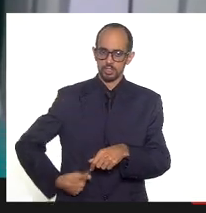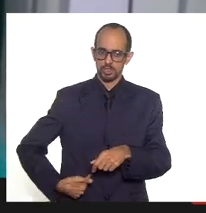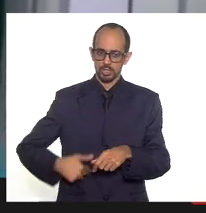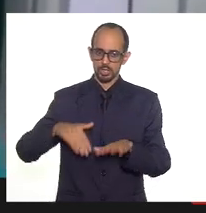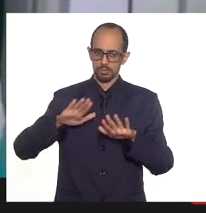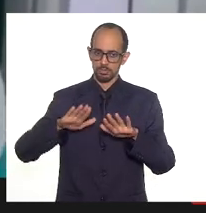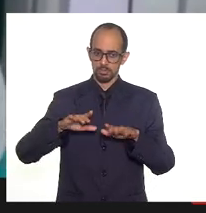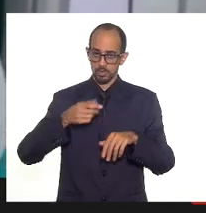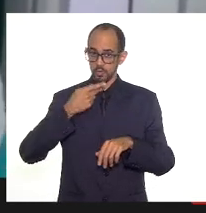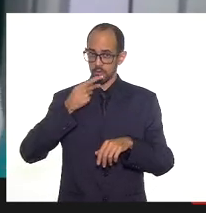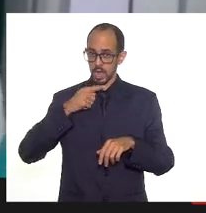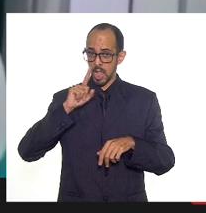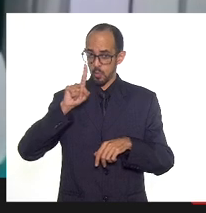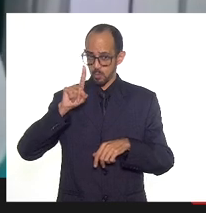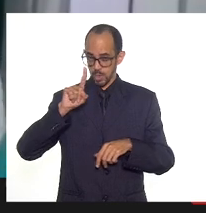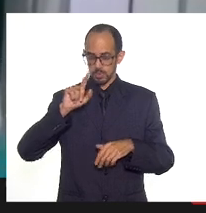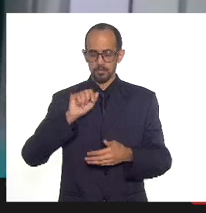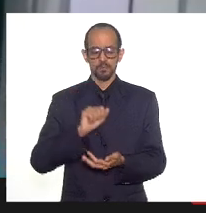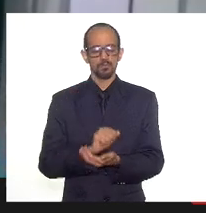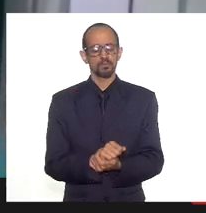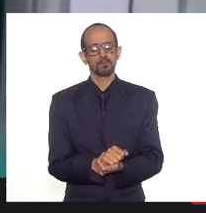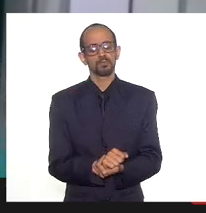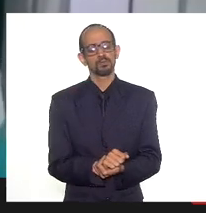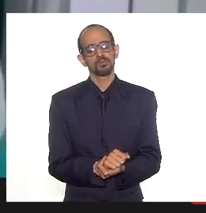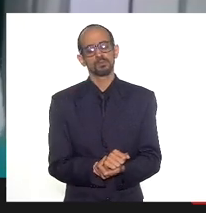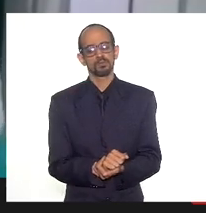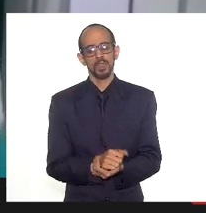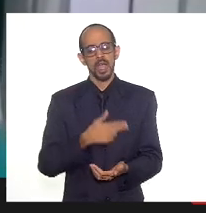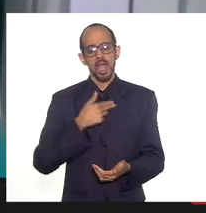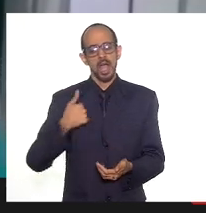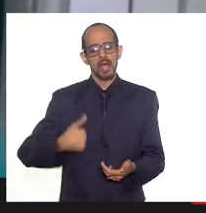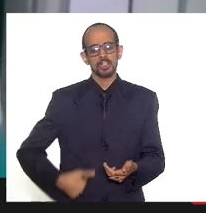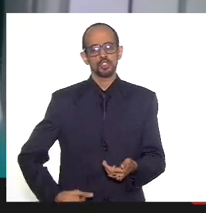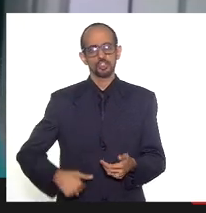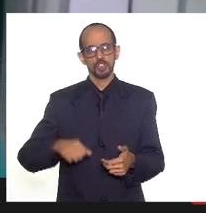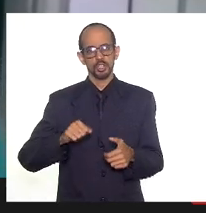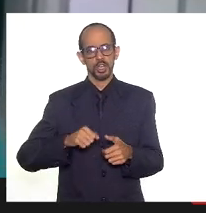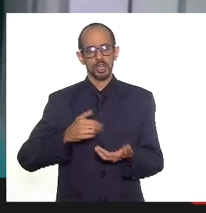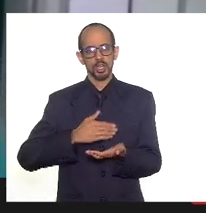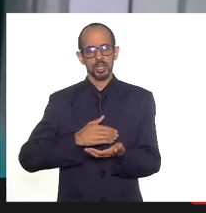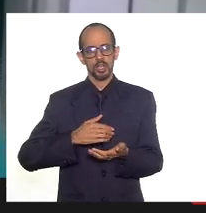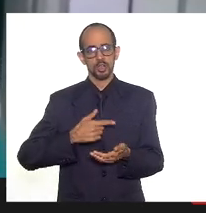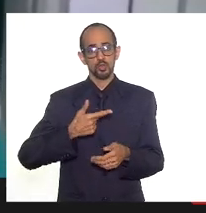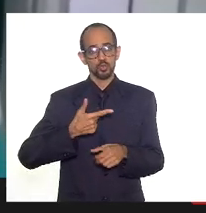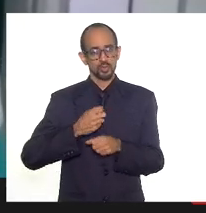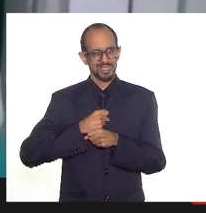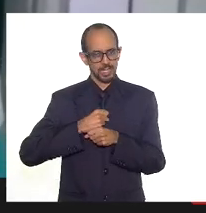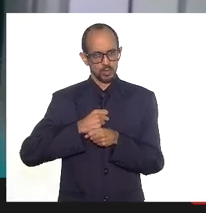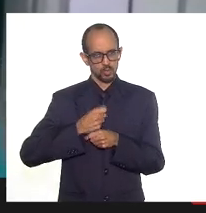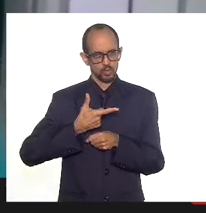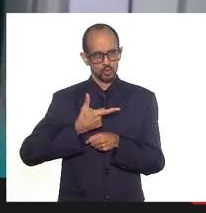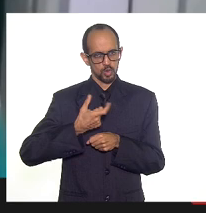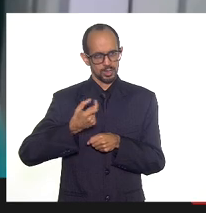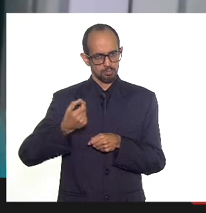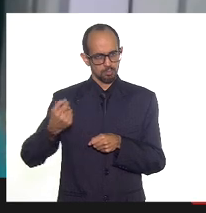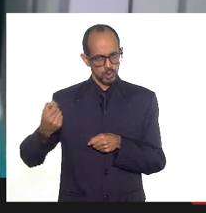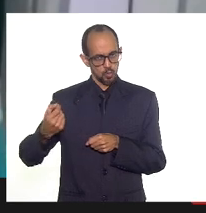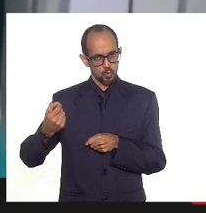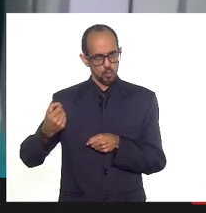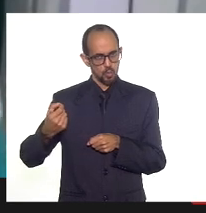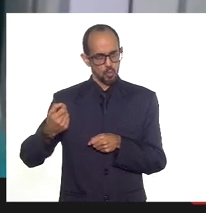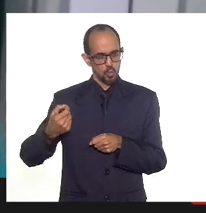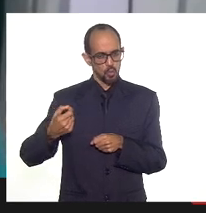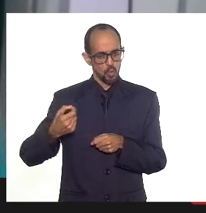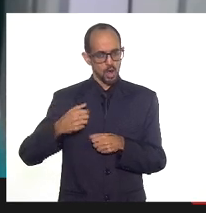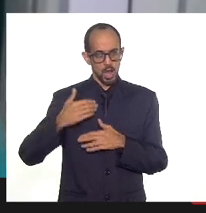anos. Eu vou citar uma. A China passou os anos 2000, quase todos os anos 2000, com uma taxa